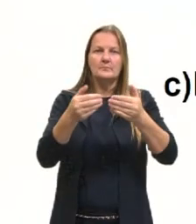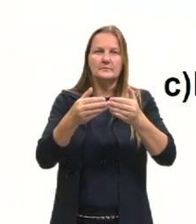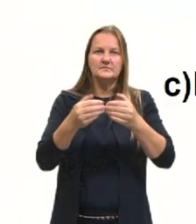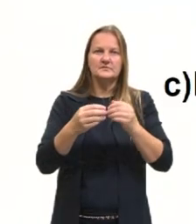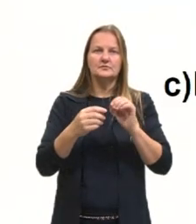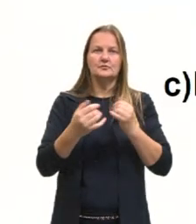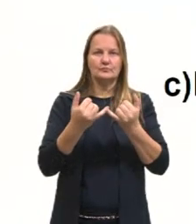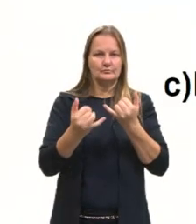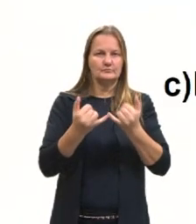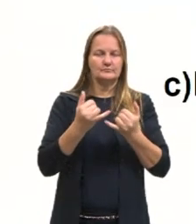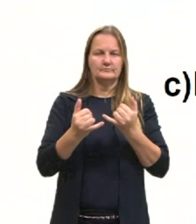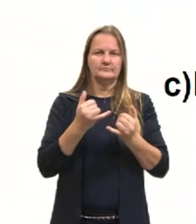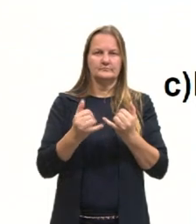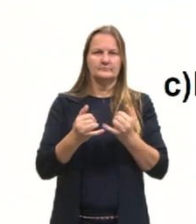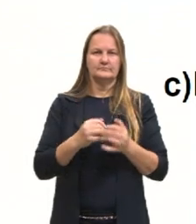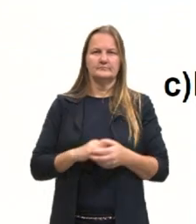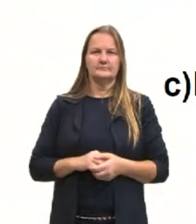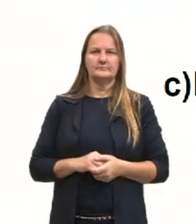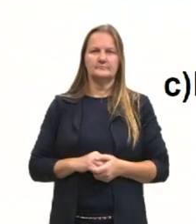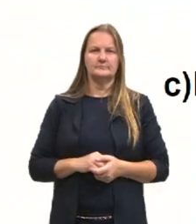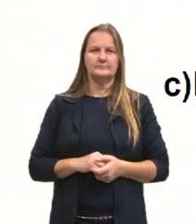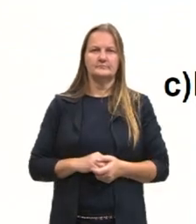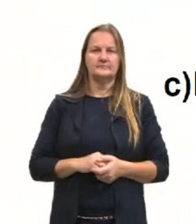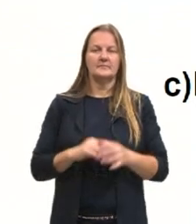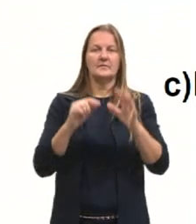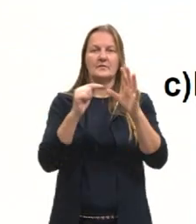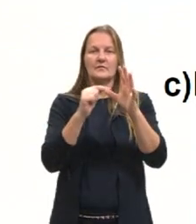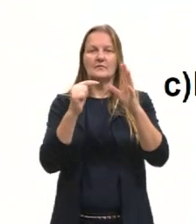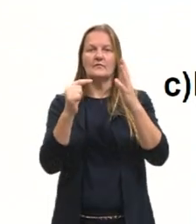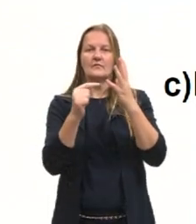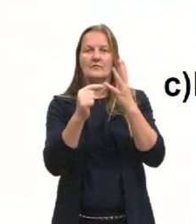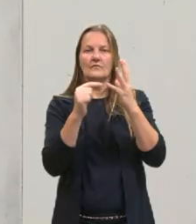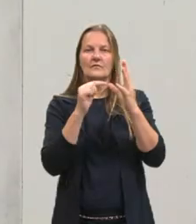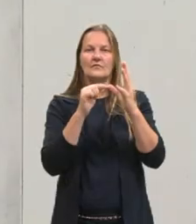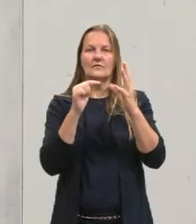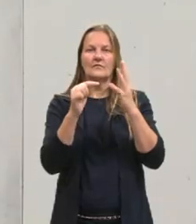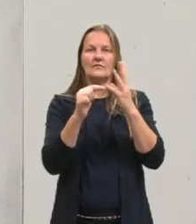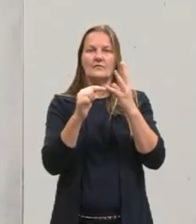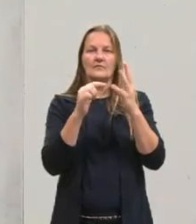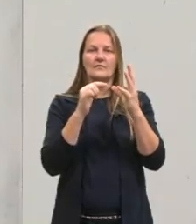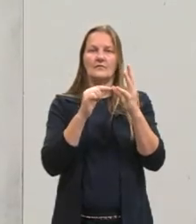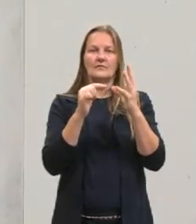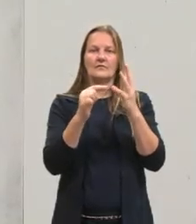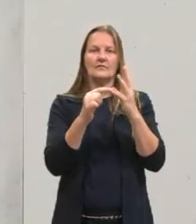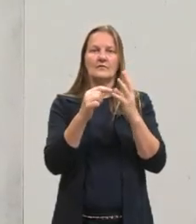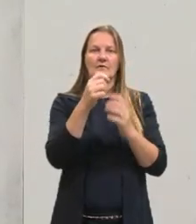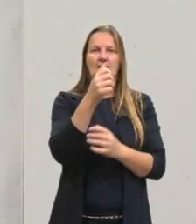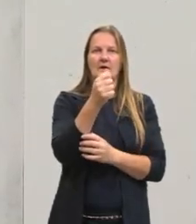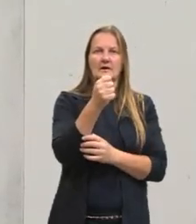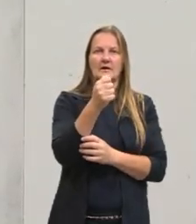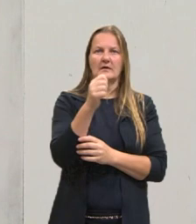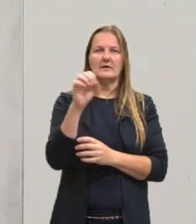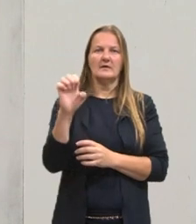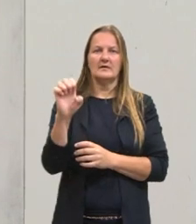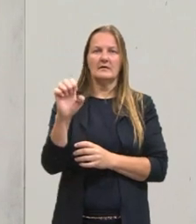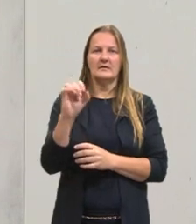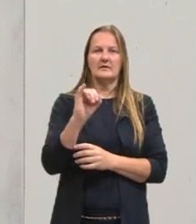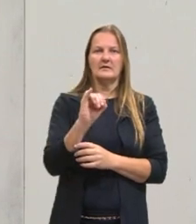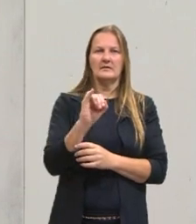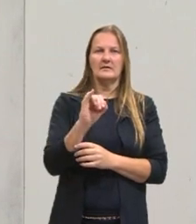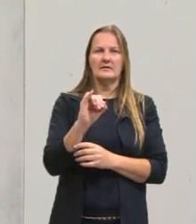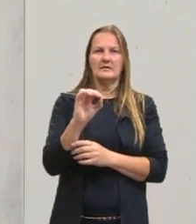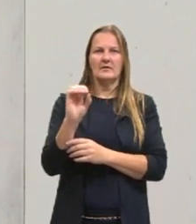no exercício, vou colocar as vogais do alfabeto. Então, A, E,